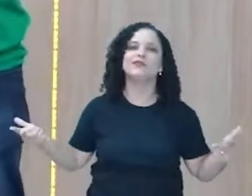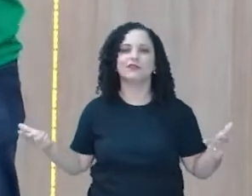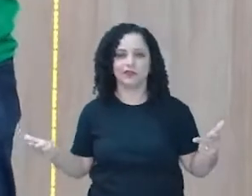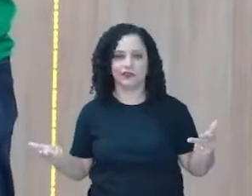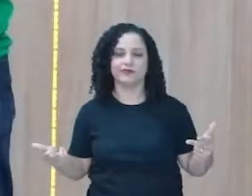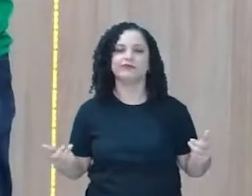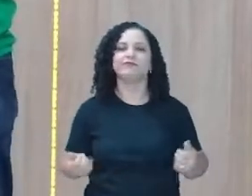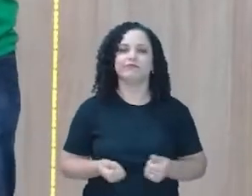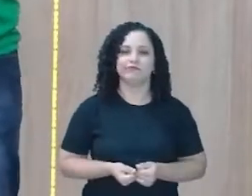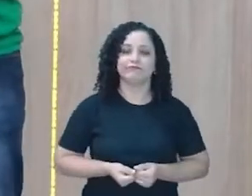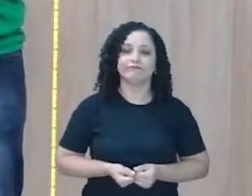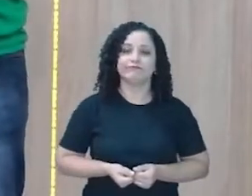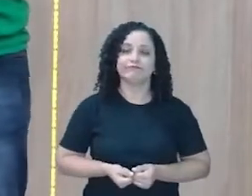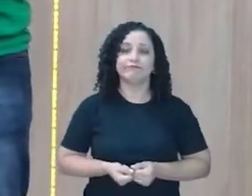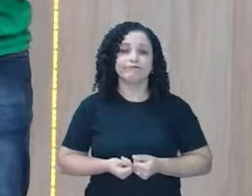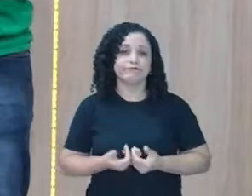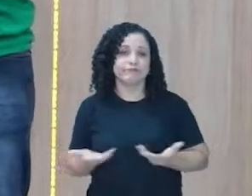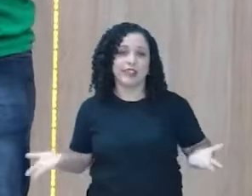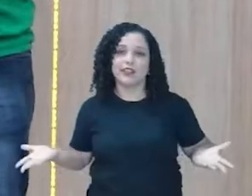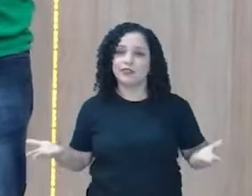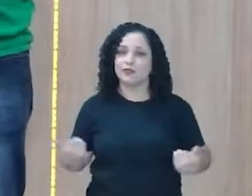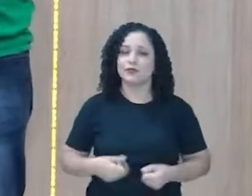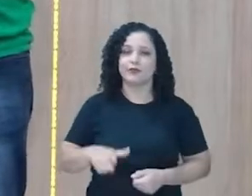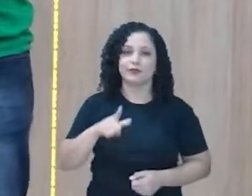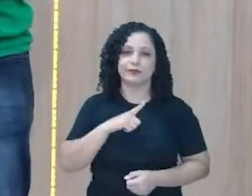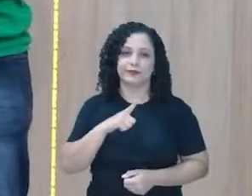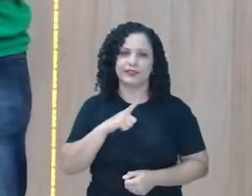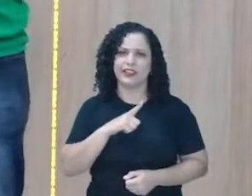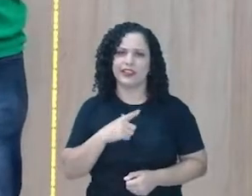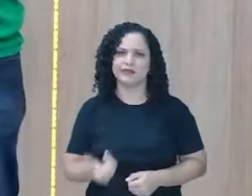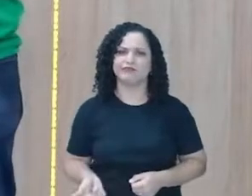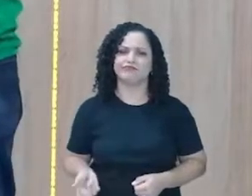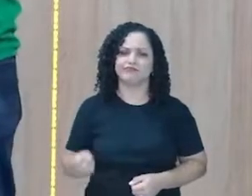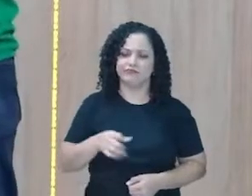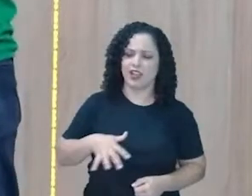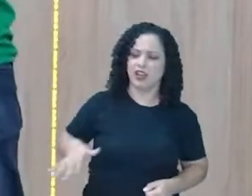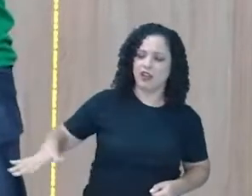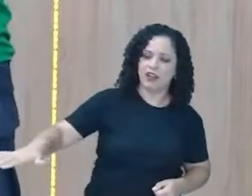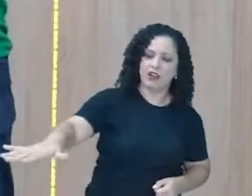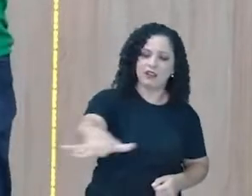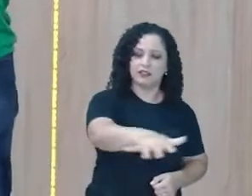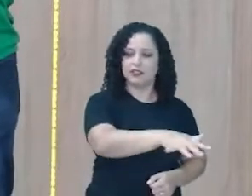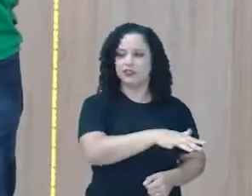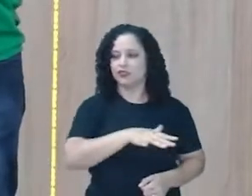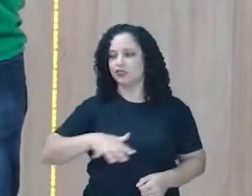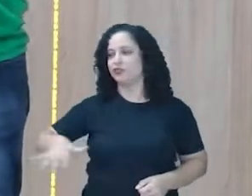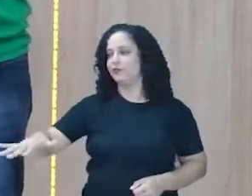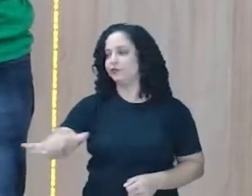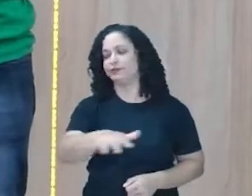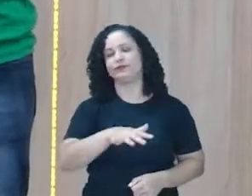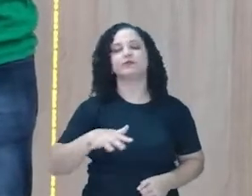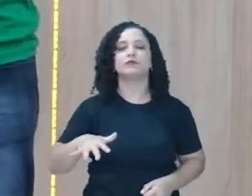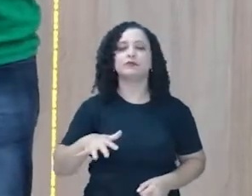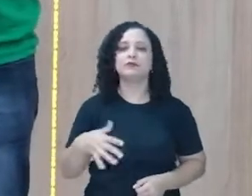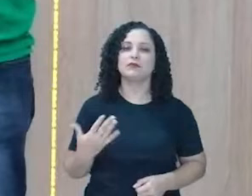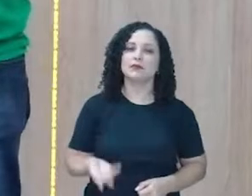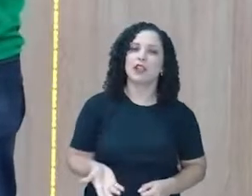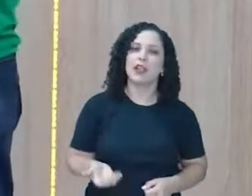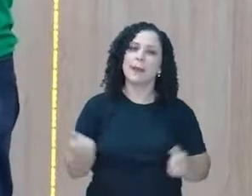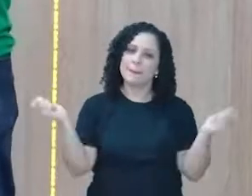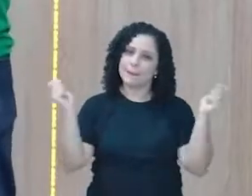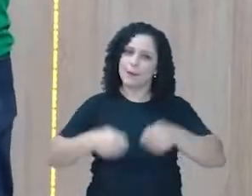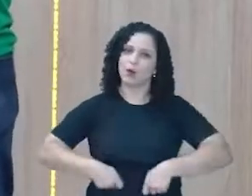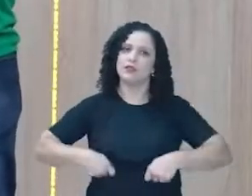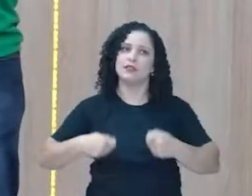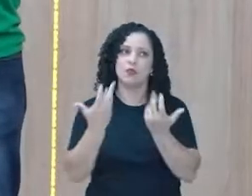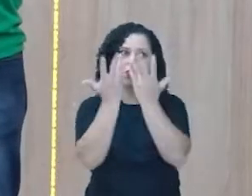de ações. Então é isso. Os objetos, os objetos do espaço eles são tanto artificiais quanto